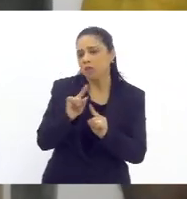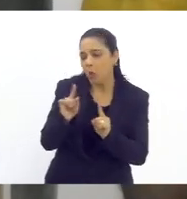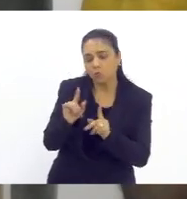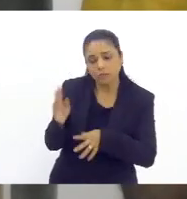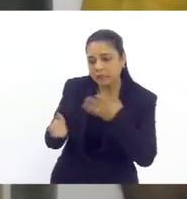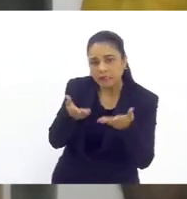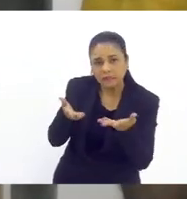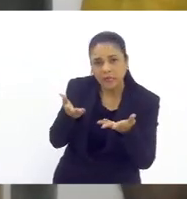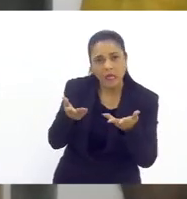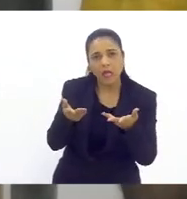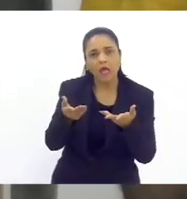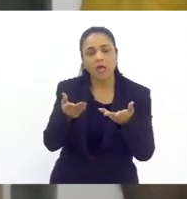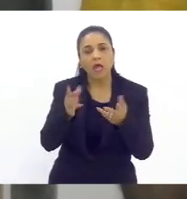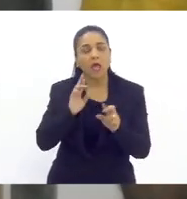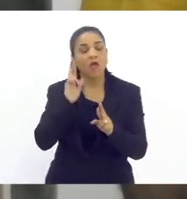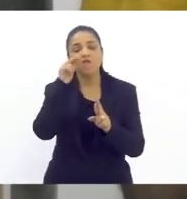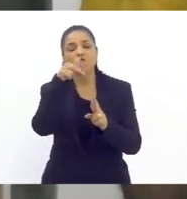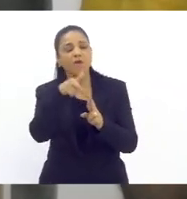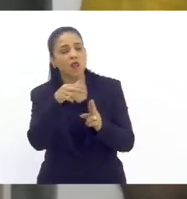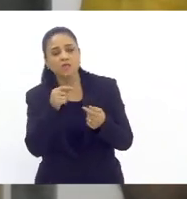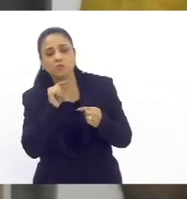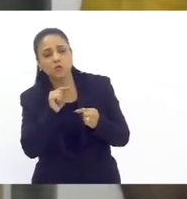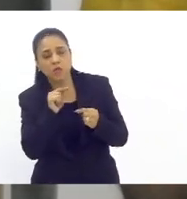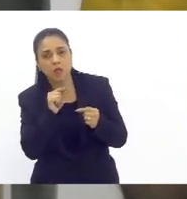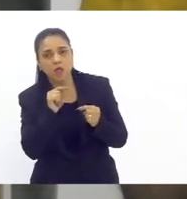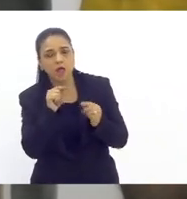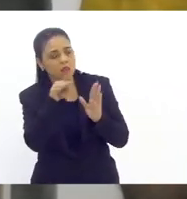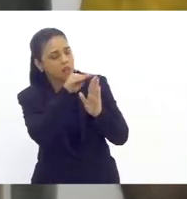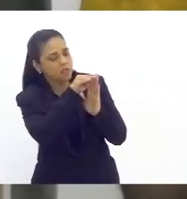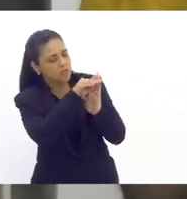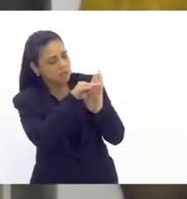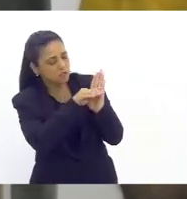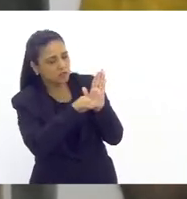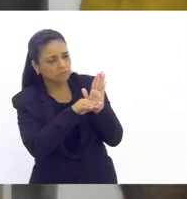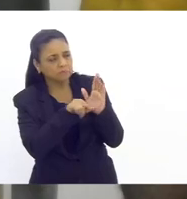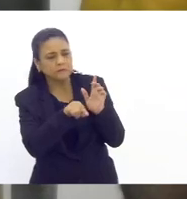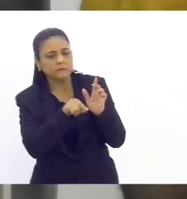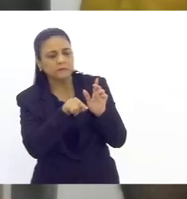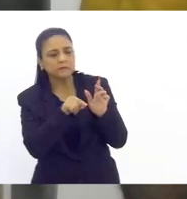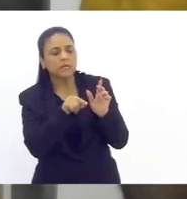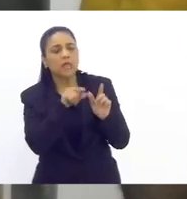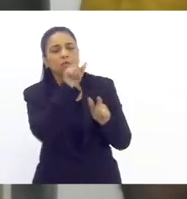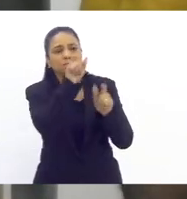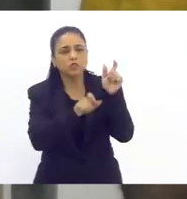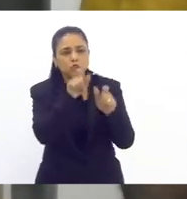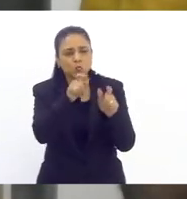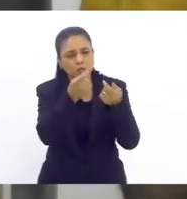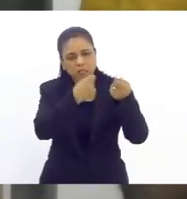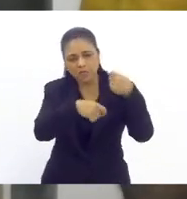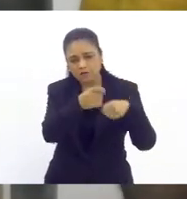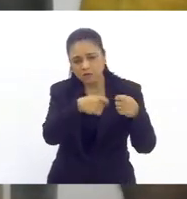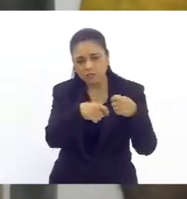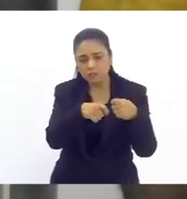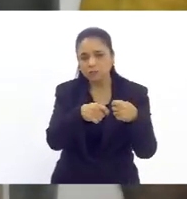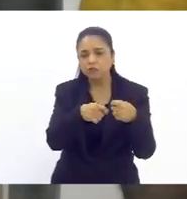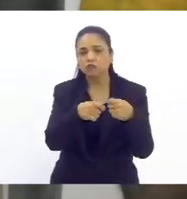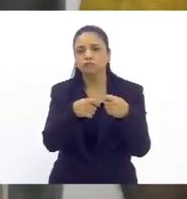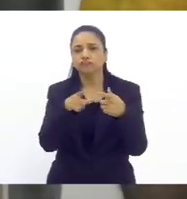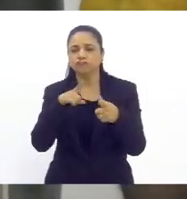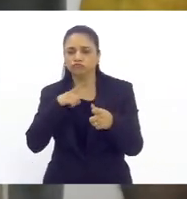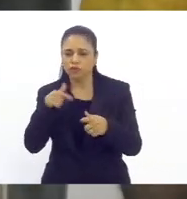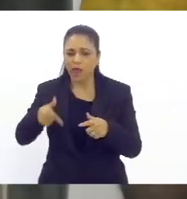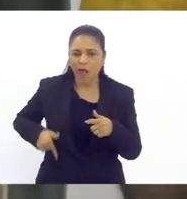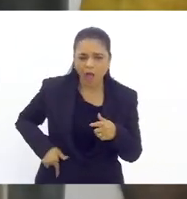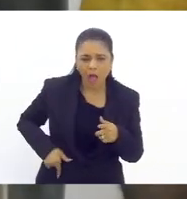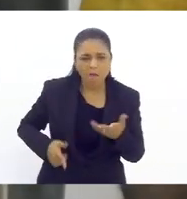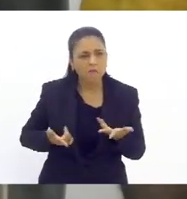referência se a pessoa tinha uma lista acusagem traficante se tinha uma balança se tinha uma lista de pessoas que tinha uma arma